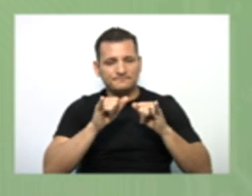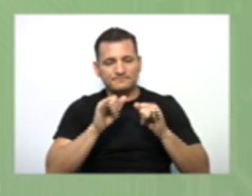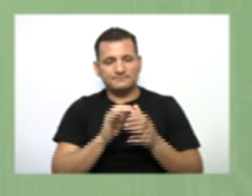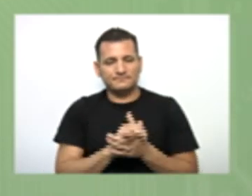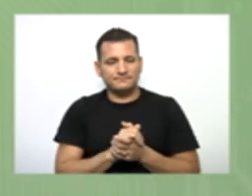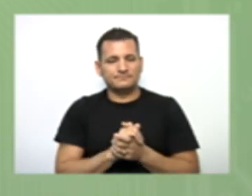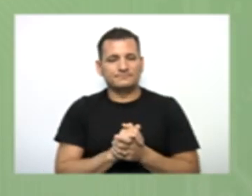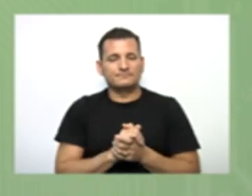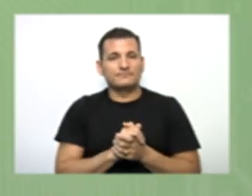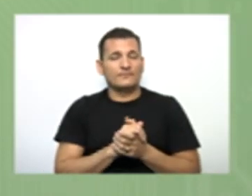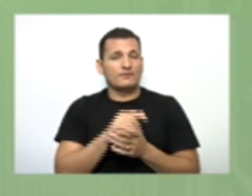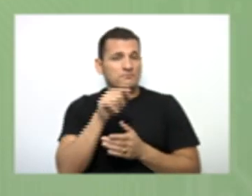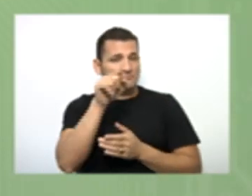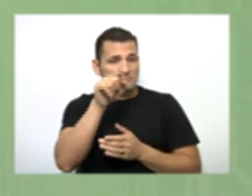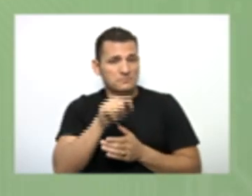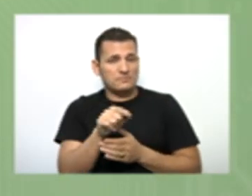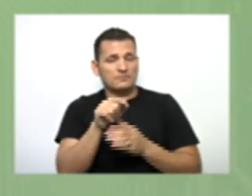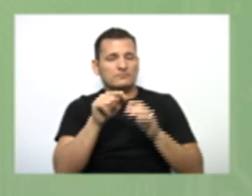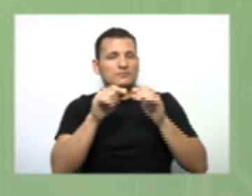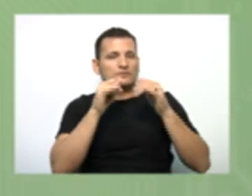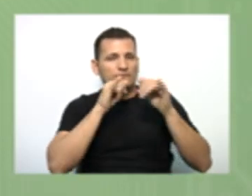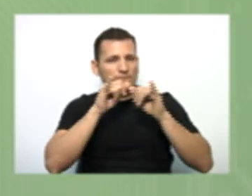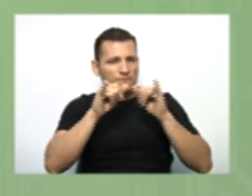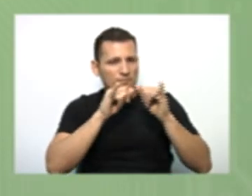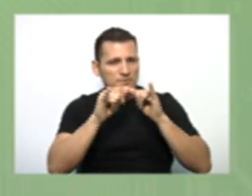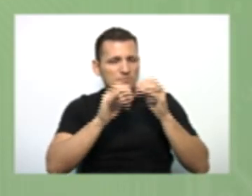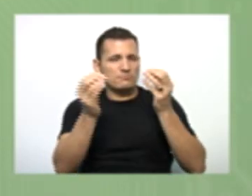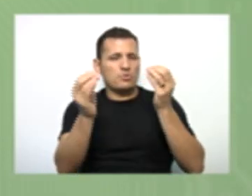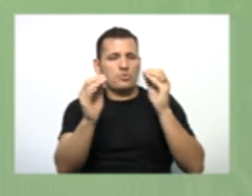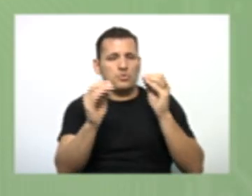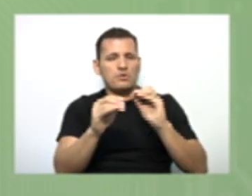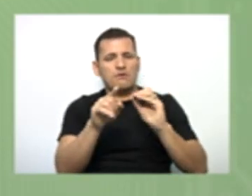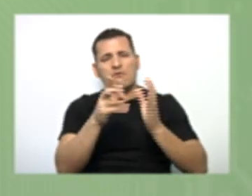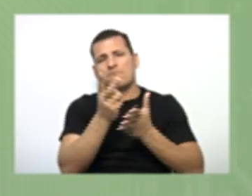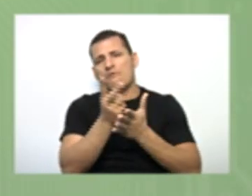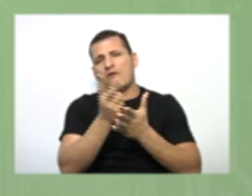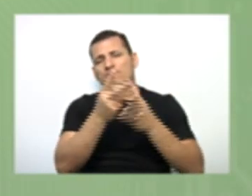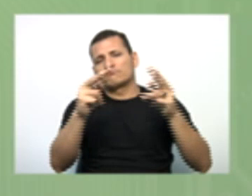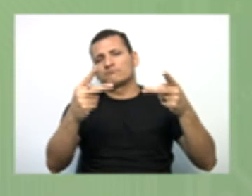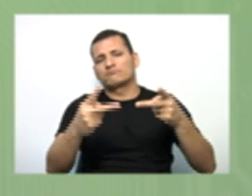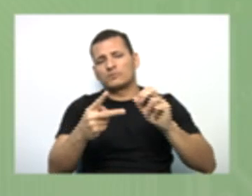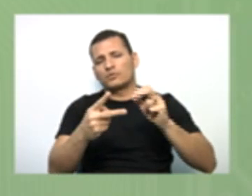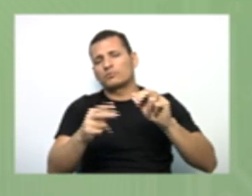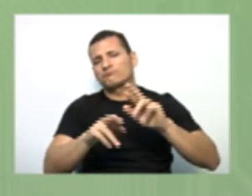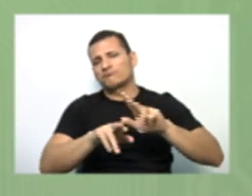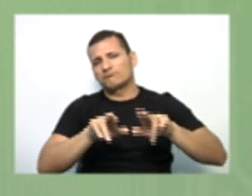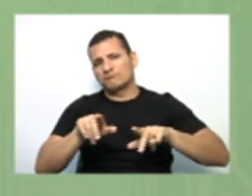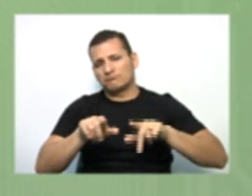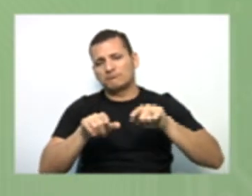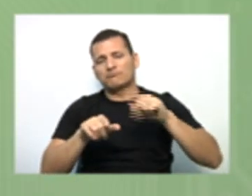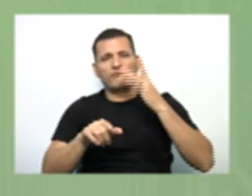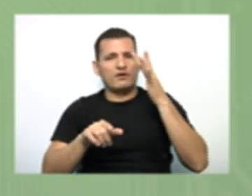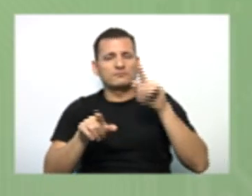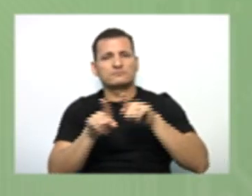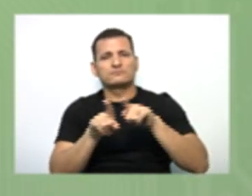ao agrupar aquelas que recebem a mesma marcação e facilitam encontrar outras